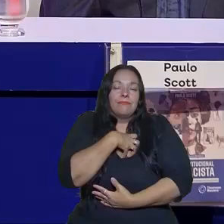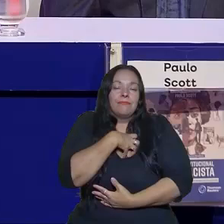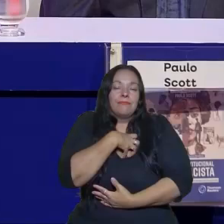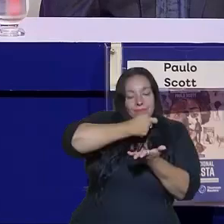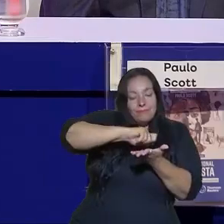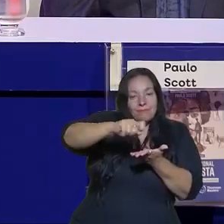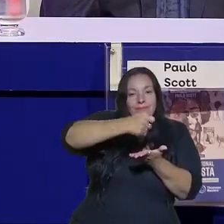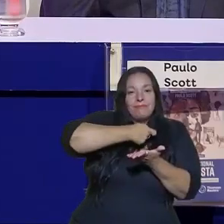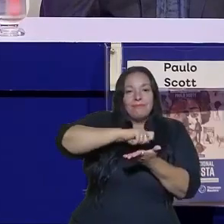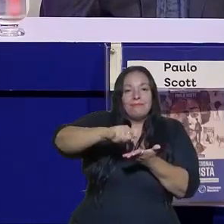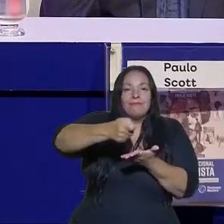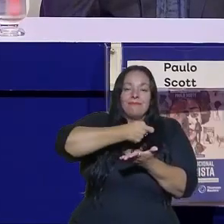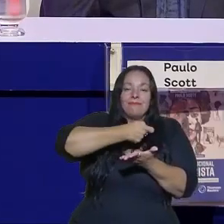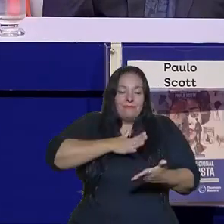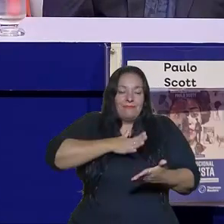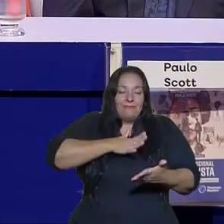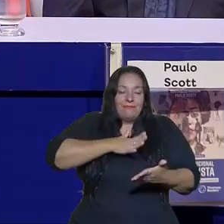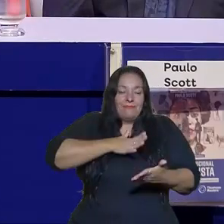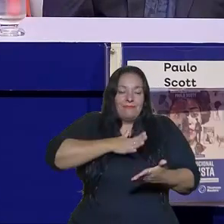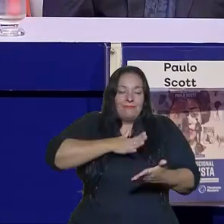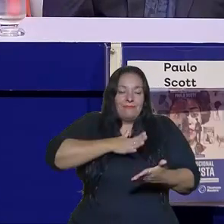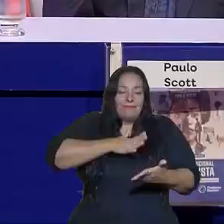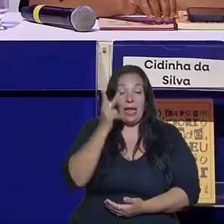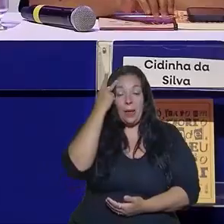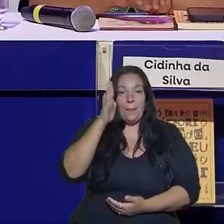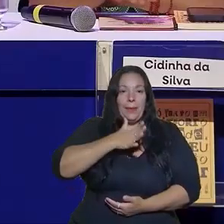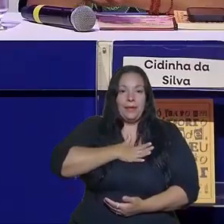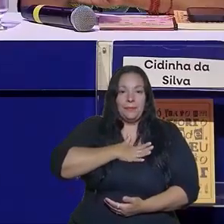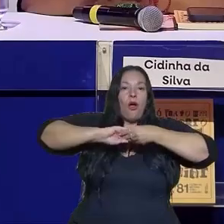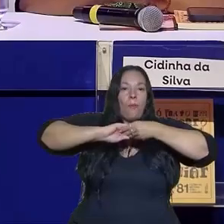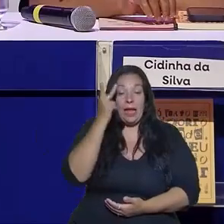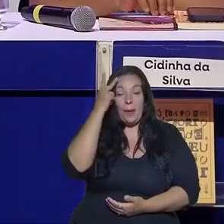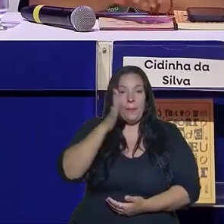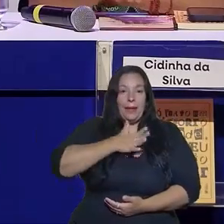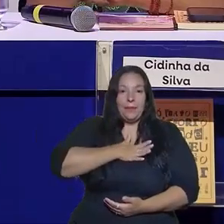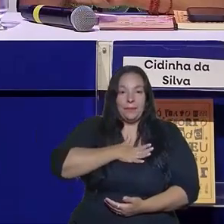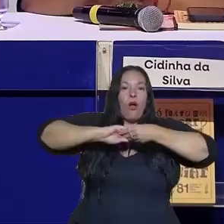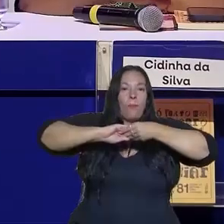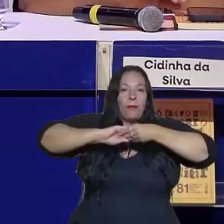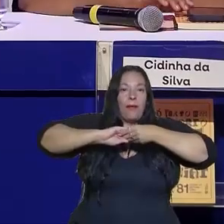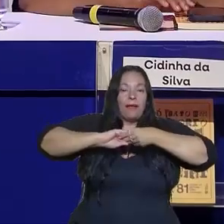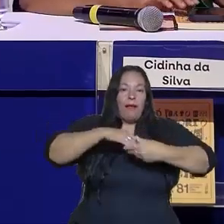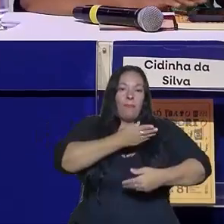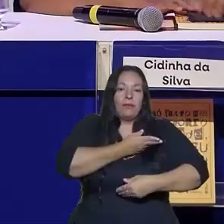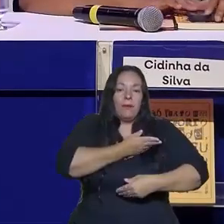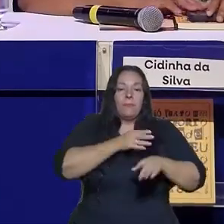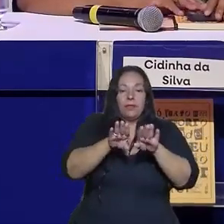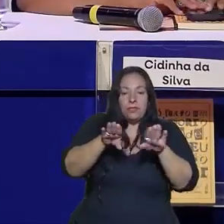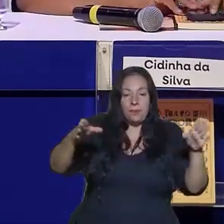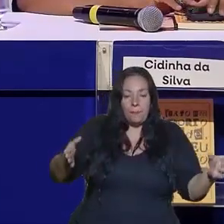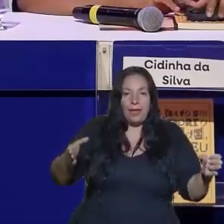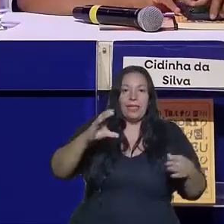a plateia é filmada e está cheia. Boa noite. Uma honra de mesa,